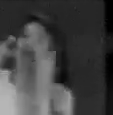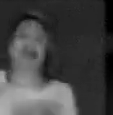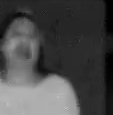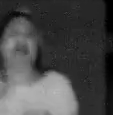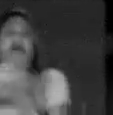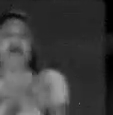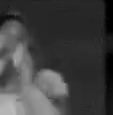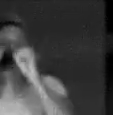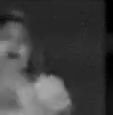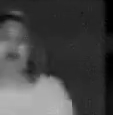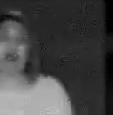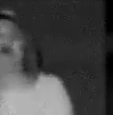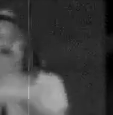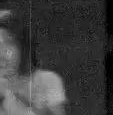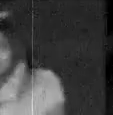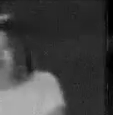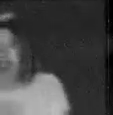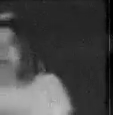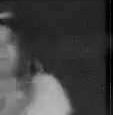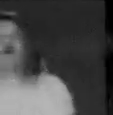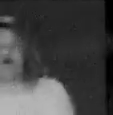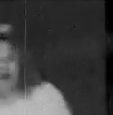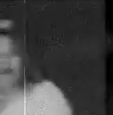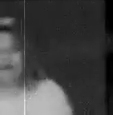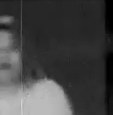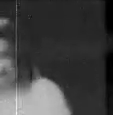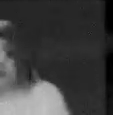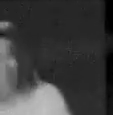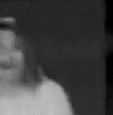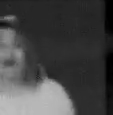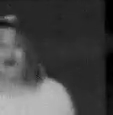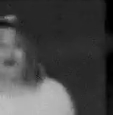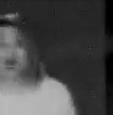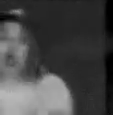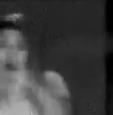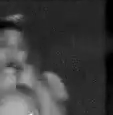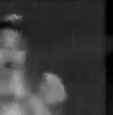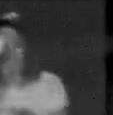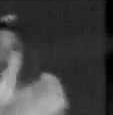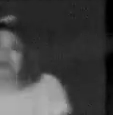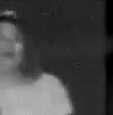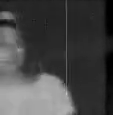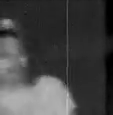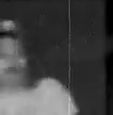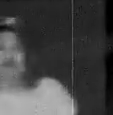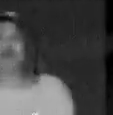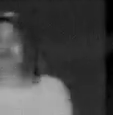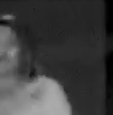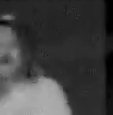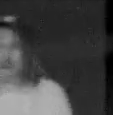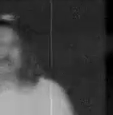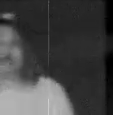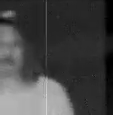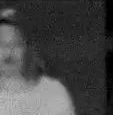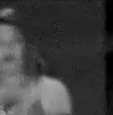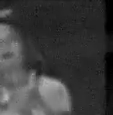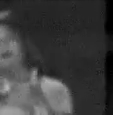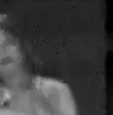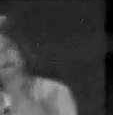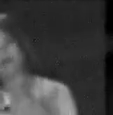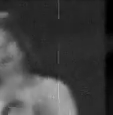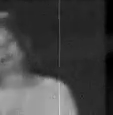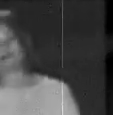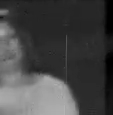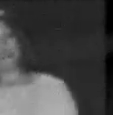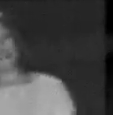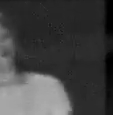acontece. Por que o senhor não foi para o hospital público também? Por que o senhor não foi lá onde o povo frequenta? O povo está sofrendo, o povo está morrendo. Por favor, na resposta. Eu não fui por